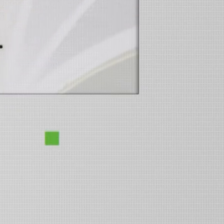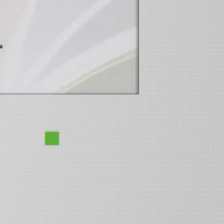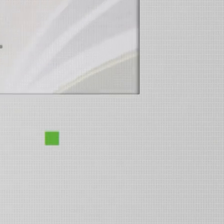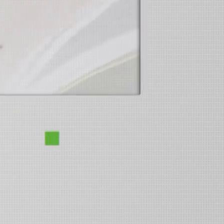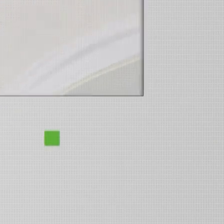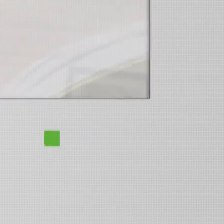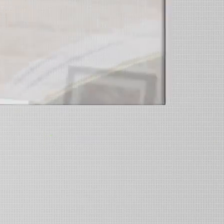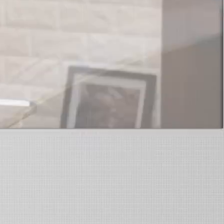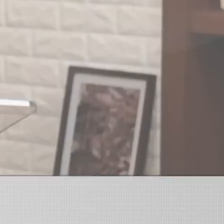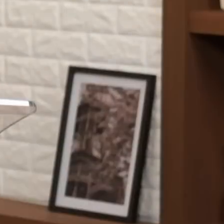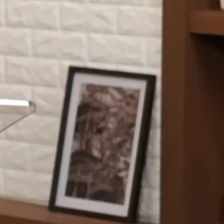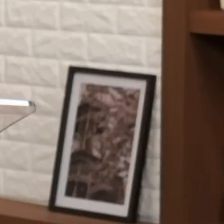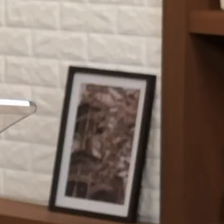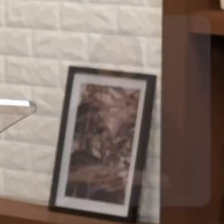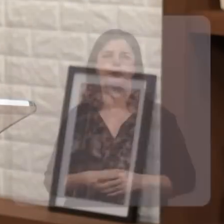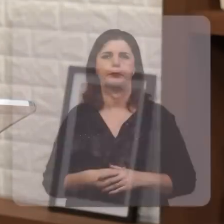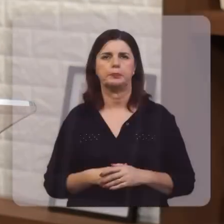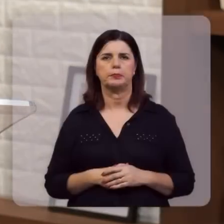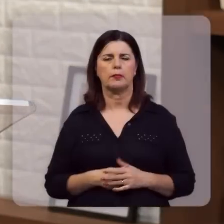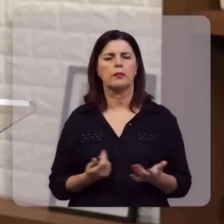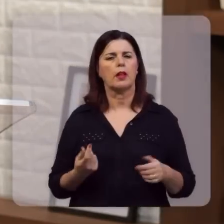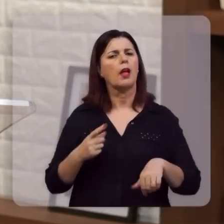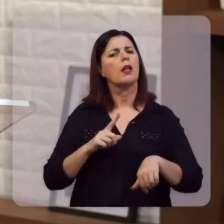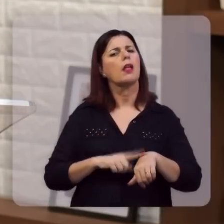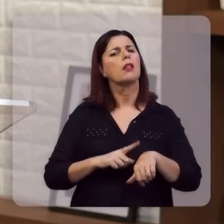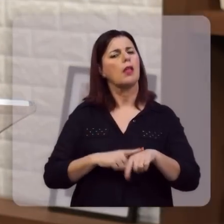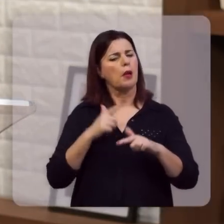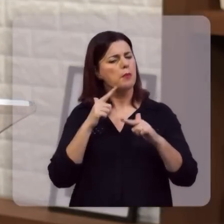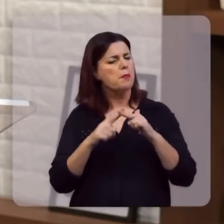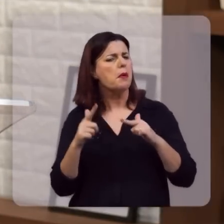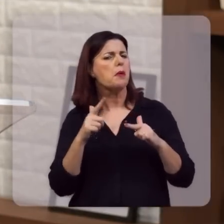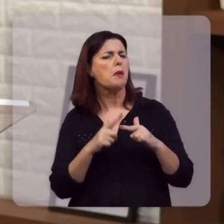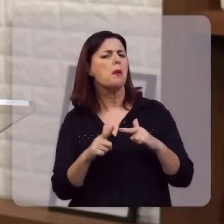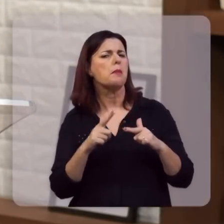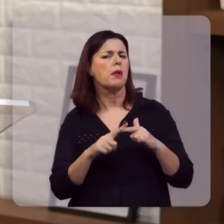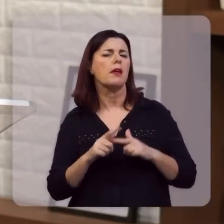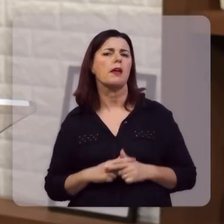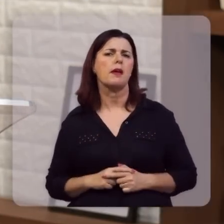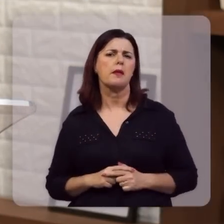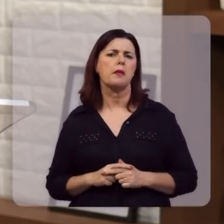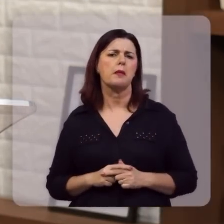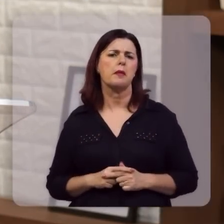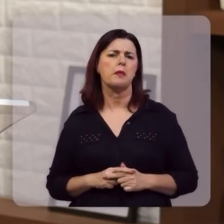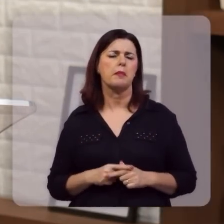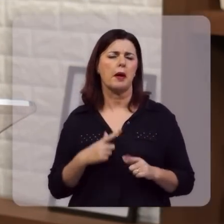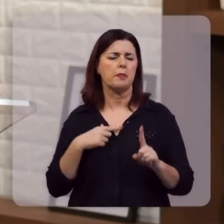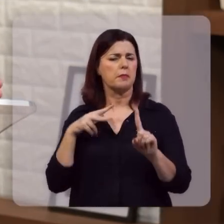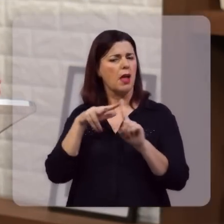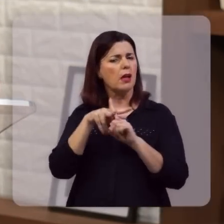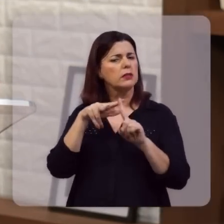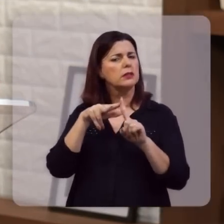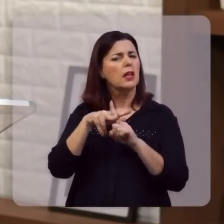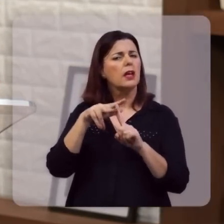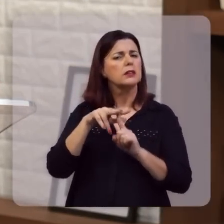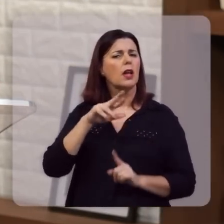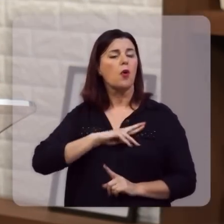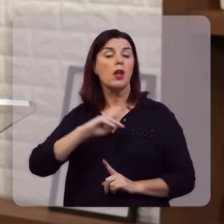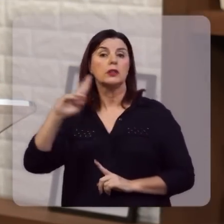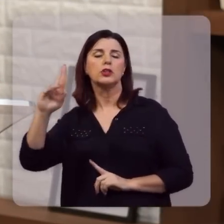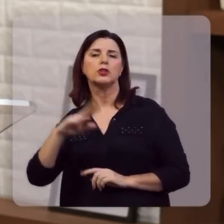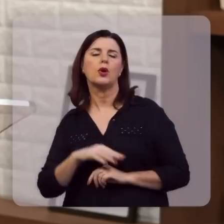na panela. Era um tempo de crise medonha, um tempo de perseguição